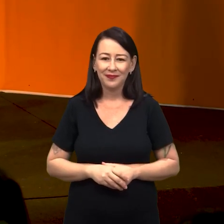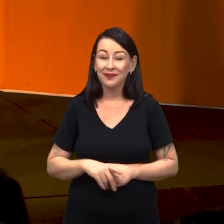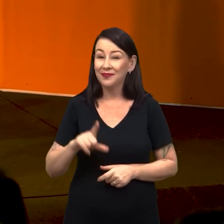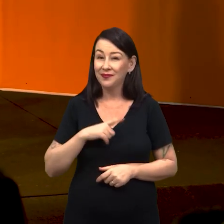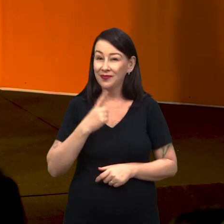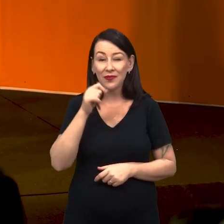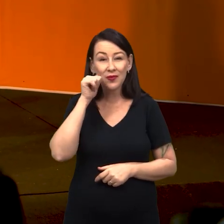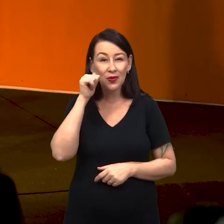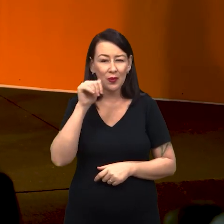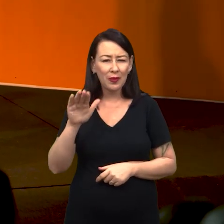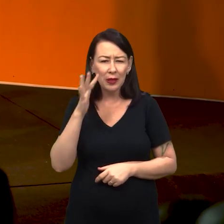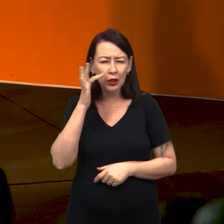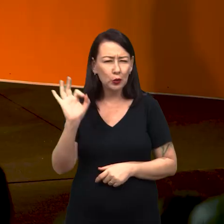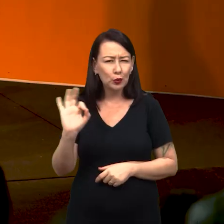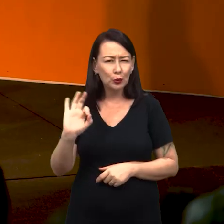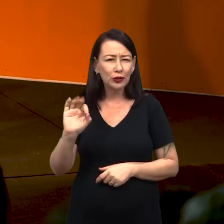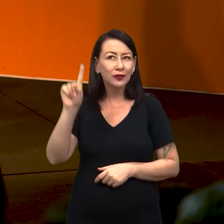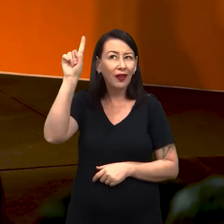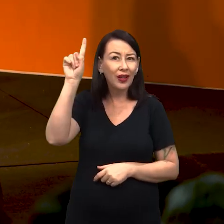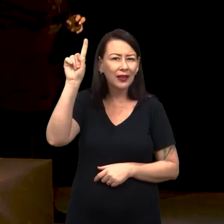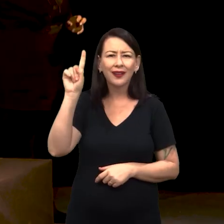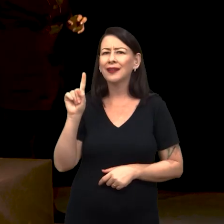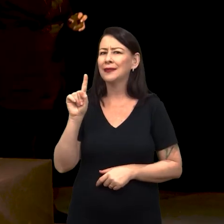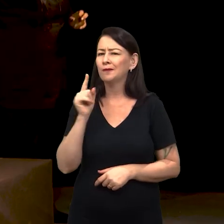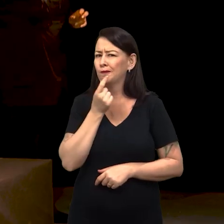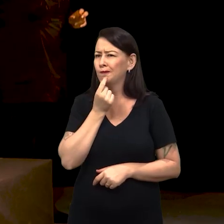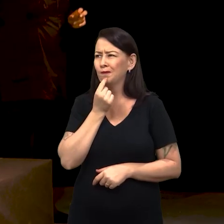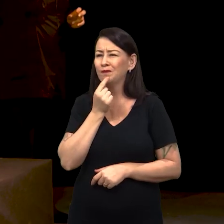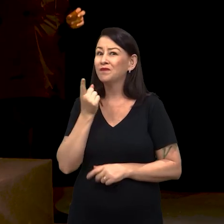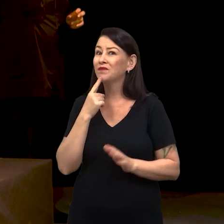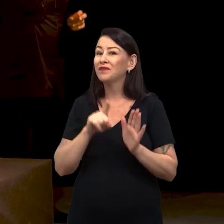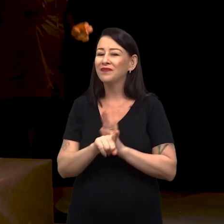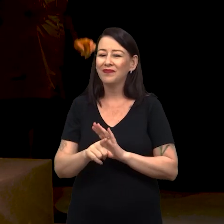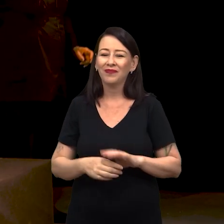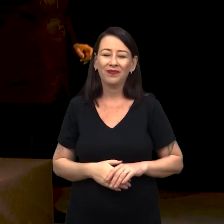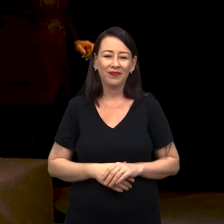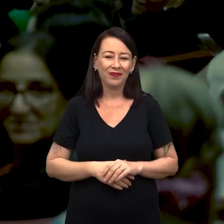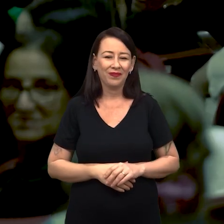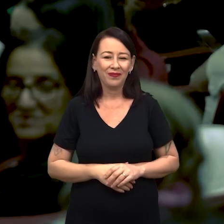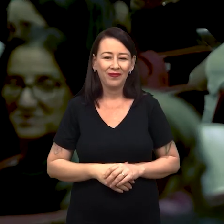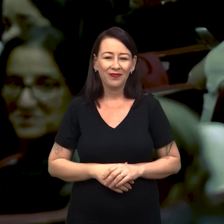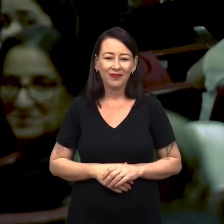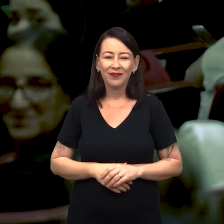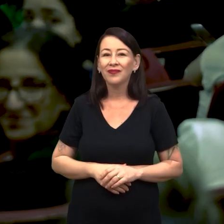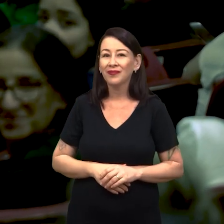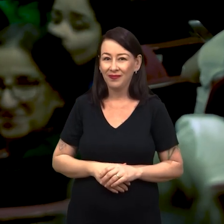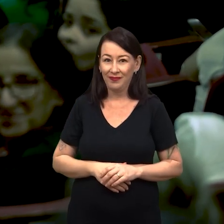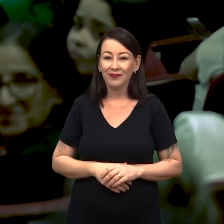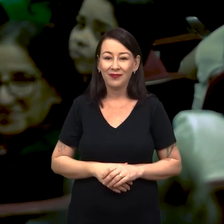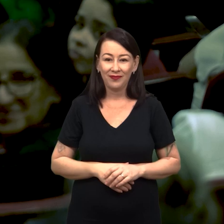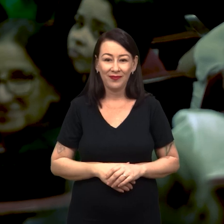Tem uma menina bem bonitinha ali com o dedo levantado. Ai, meu Deus, o que ela vai perguntar?